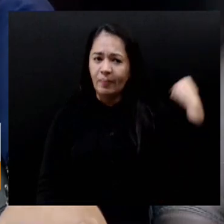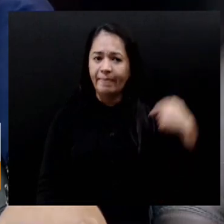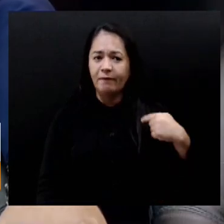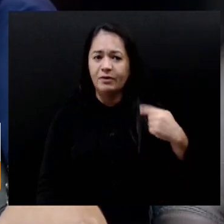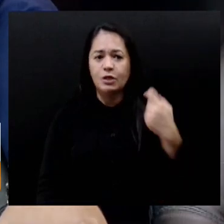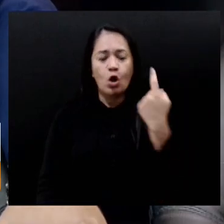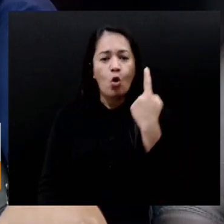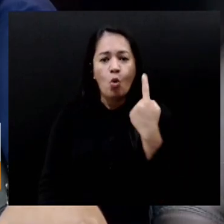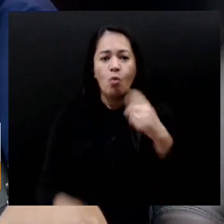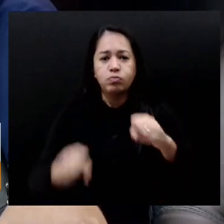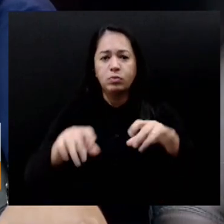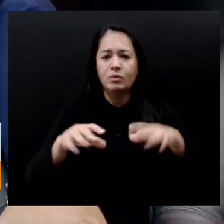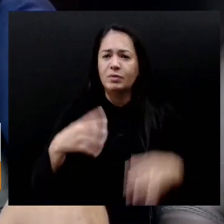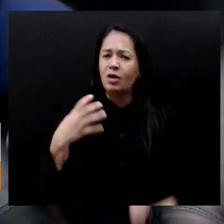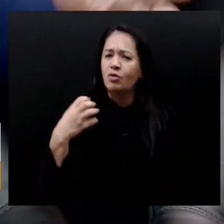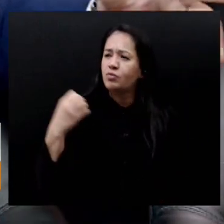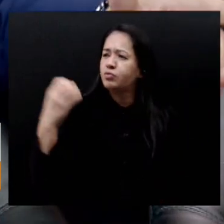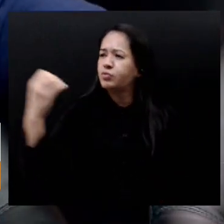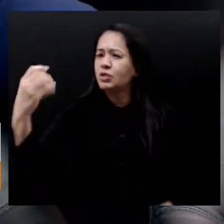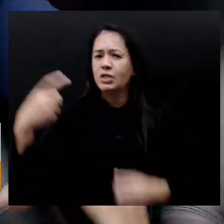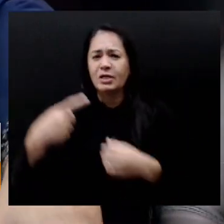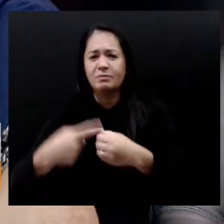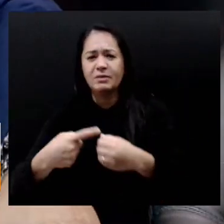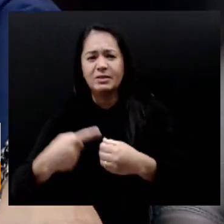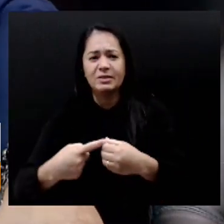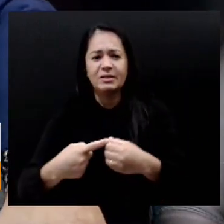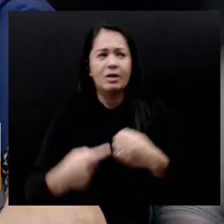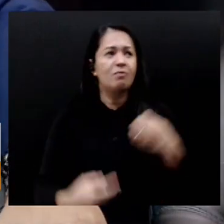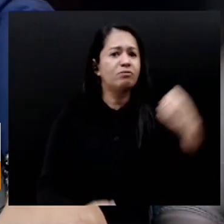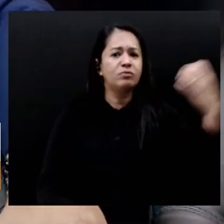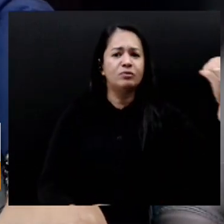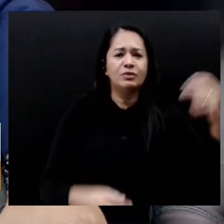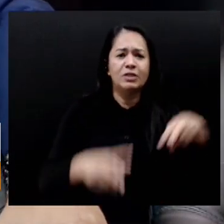até a cidade para fazer, tinha que ir até o presídio para falar com o